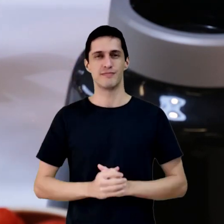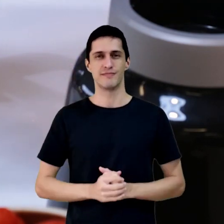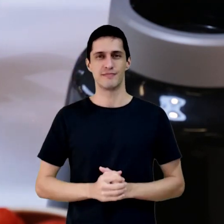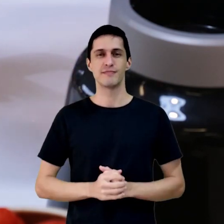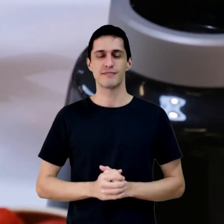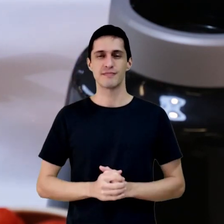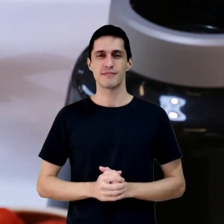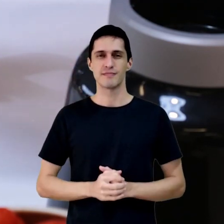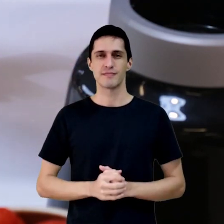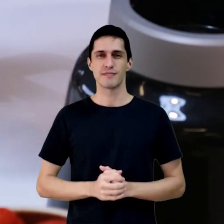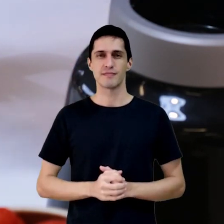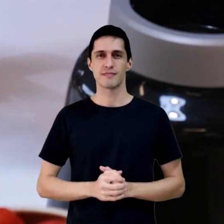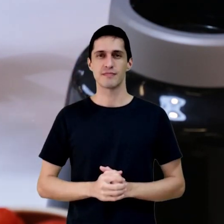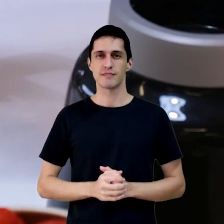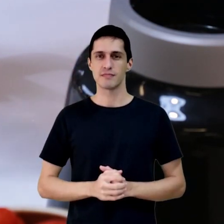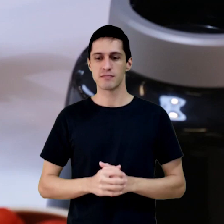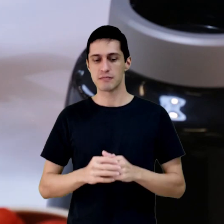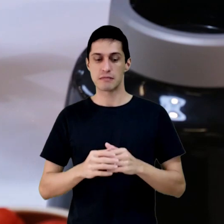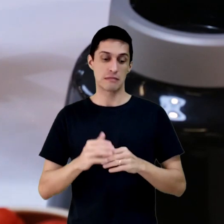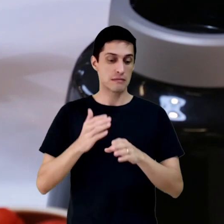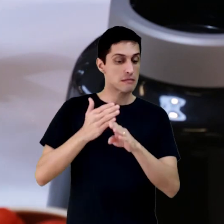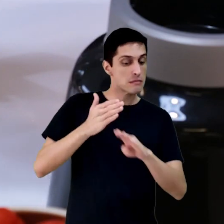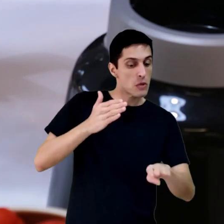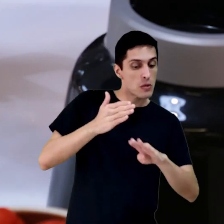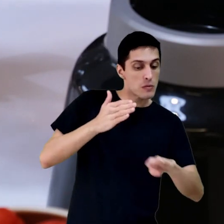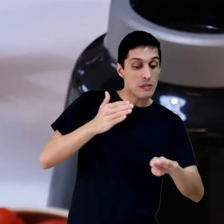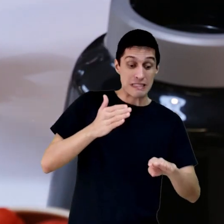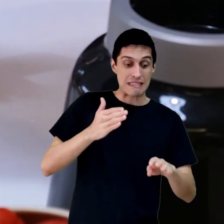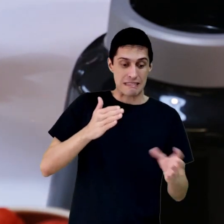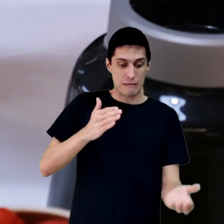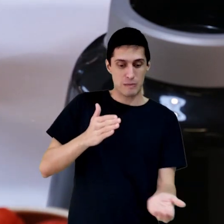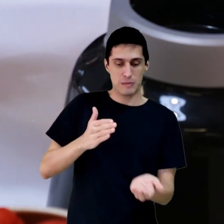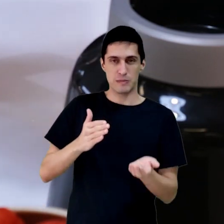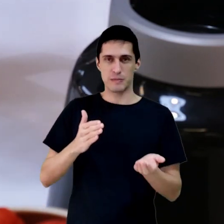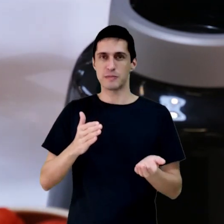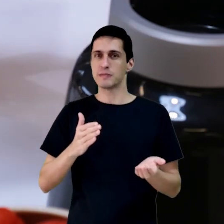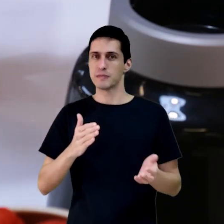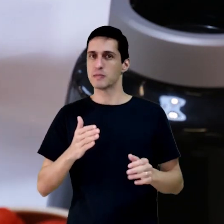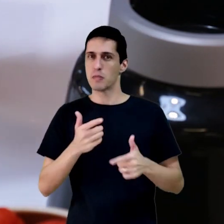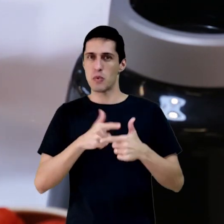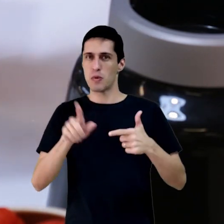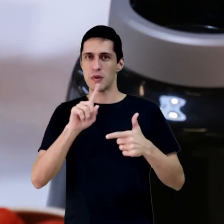Não tem problema. Caiu um pouquinho aqui, eu já retiro dali.